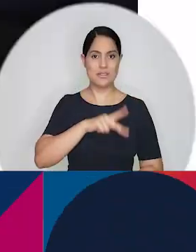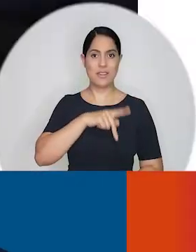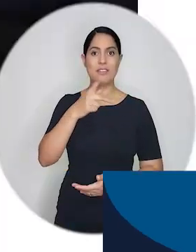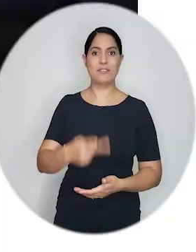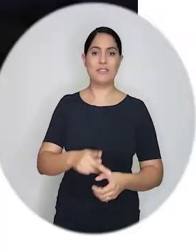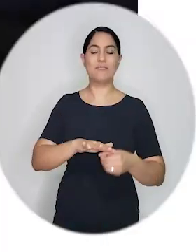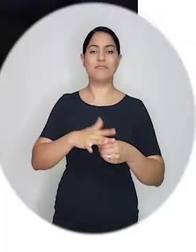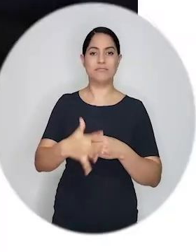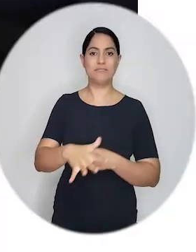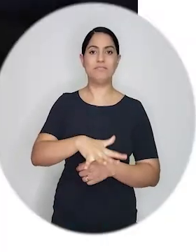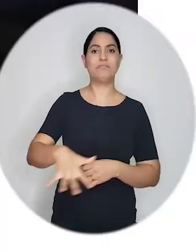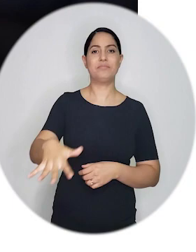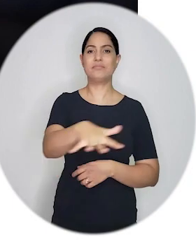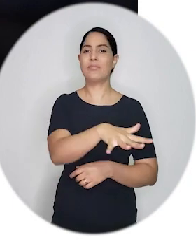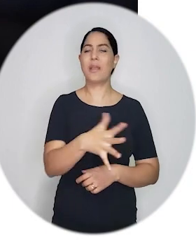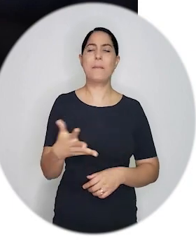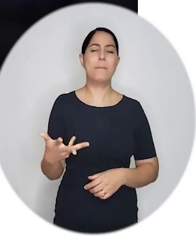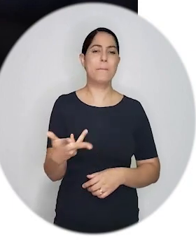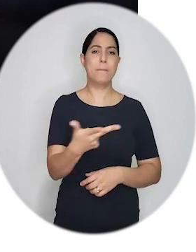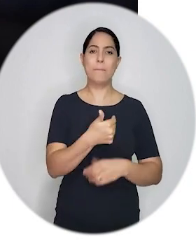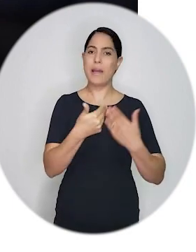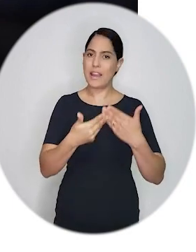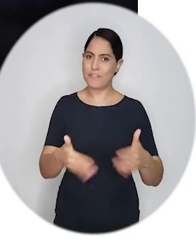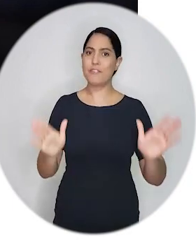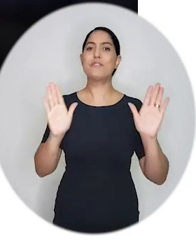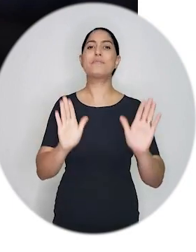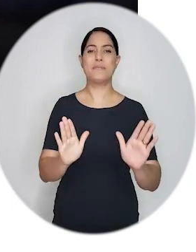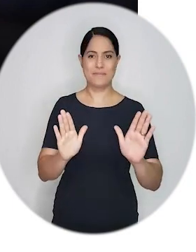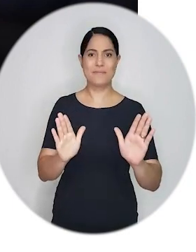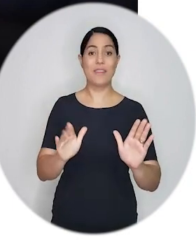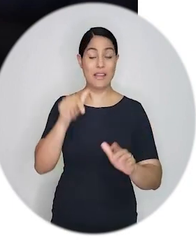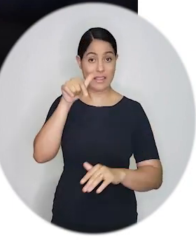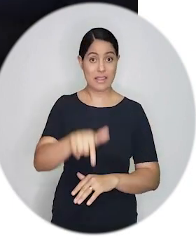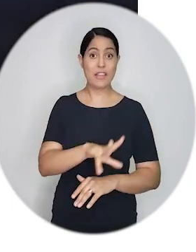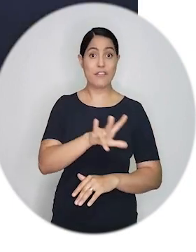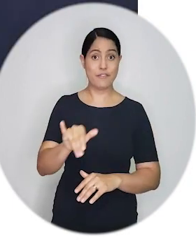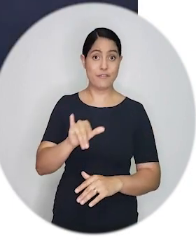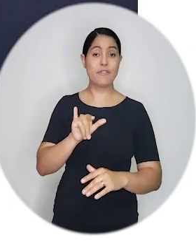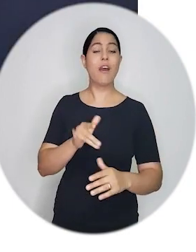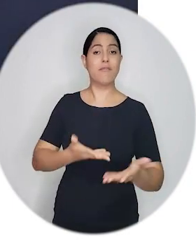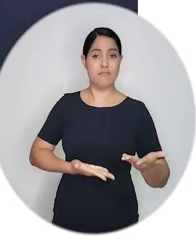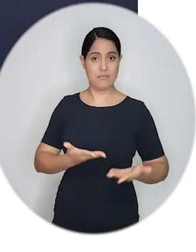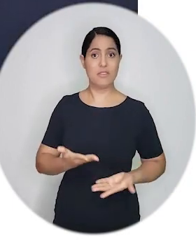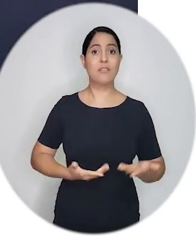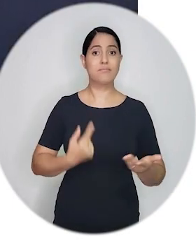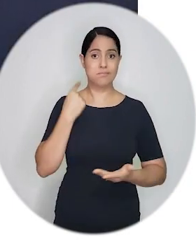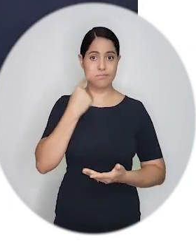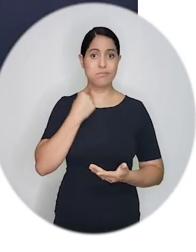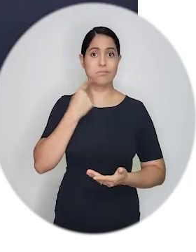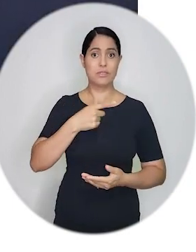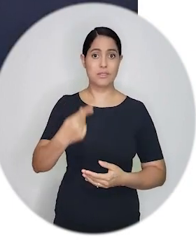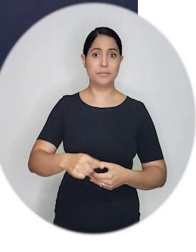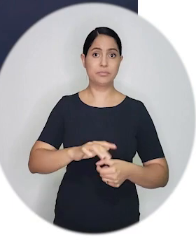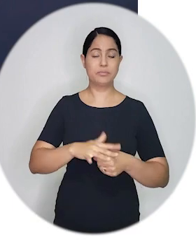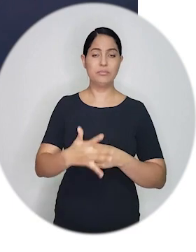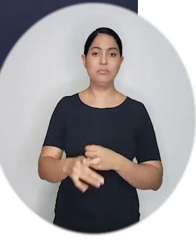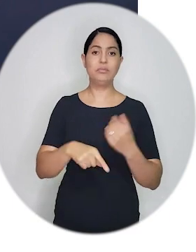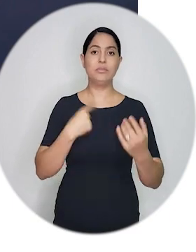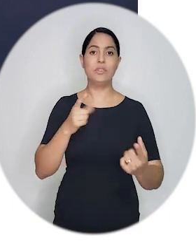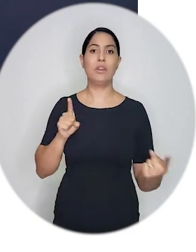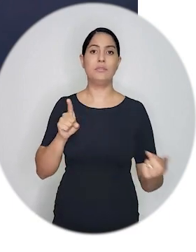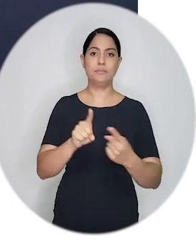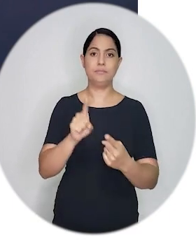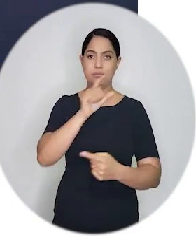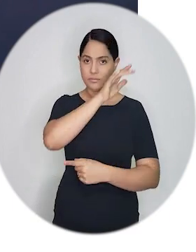E hoje estou aqui como presidente, inaugurando esse espaço maravilhoso, que muito vai servir à advocacia